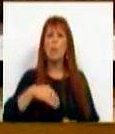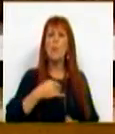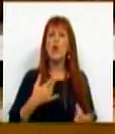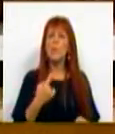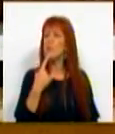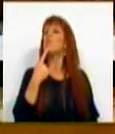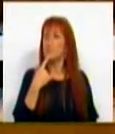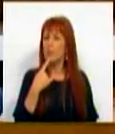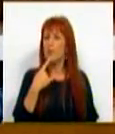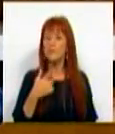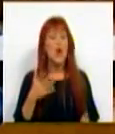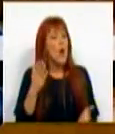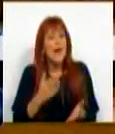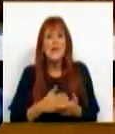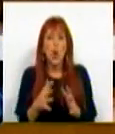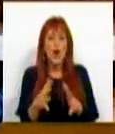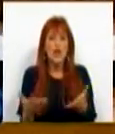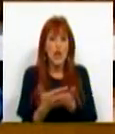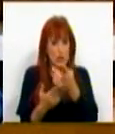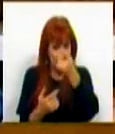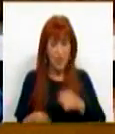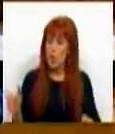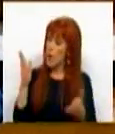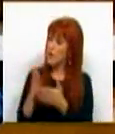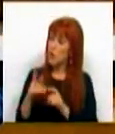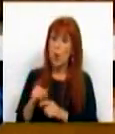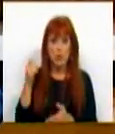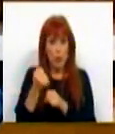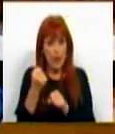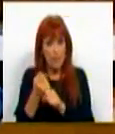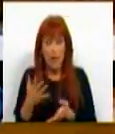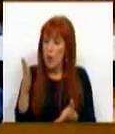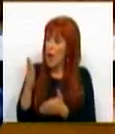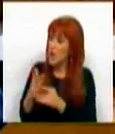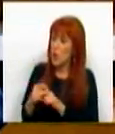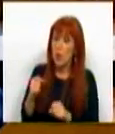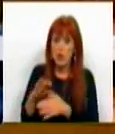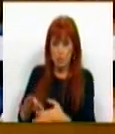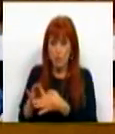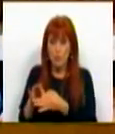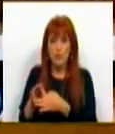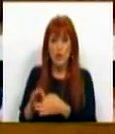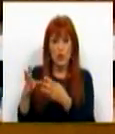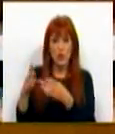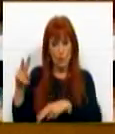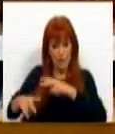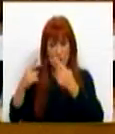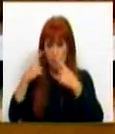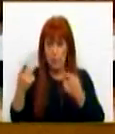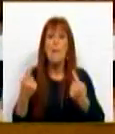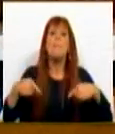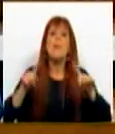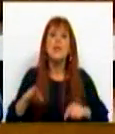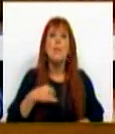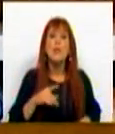preocupamos bastante, não só com o crescimento económico, não só com o emprego, não só com a consolidação das finanças públicas,